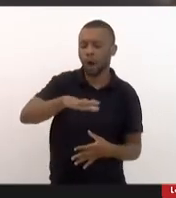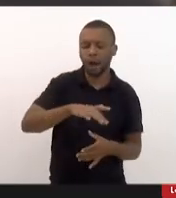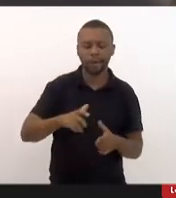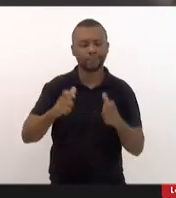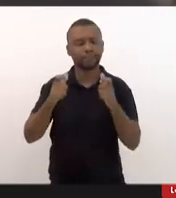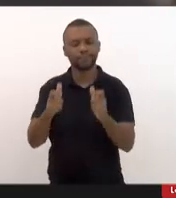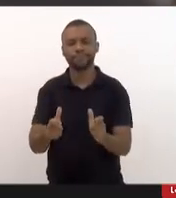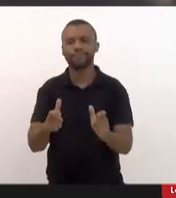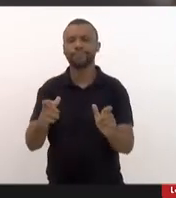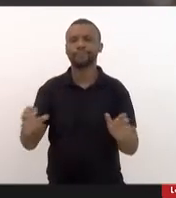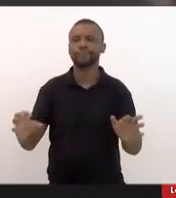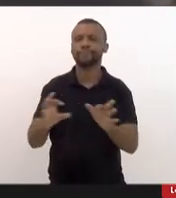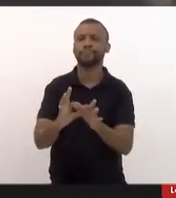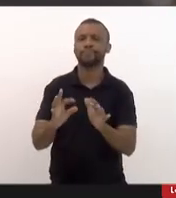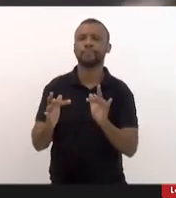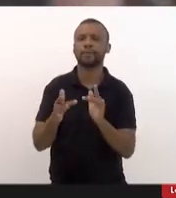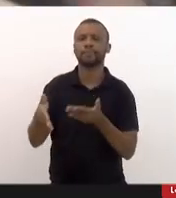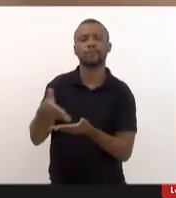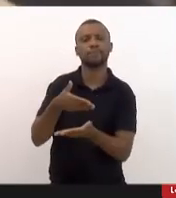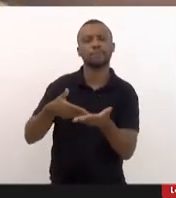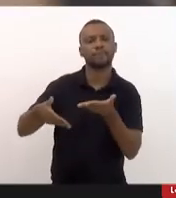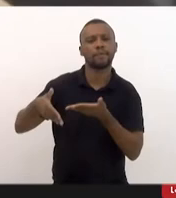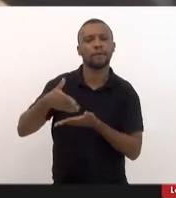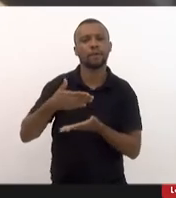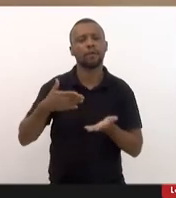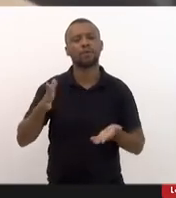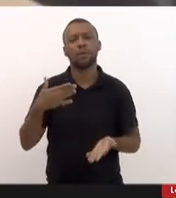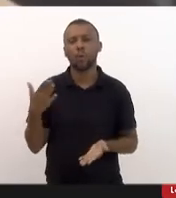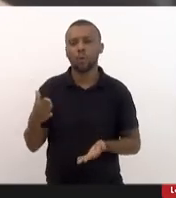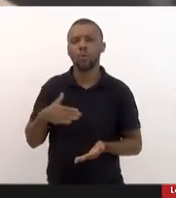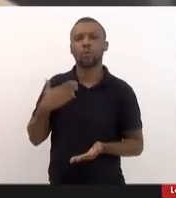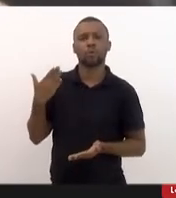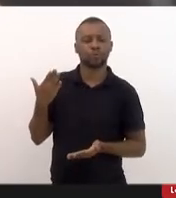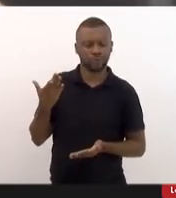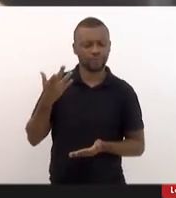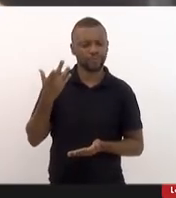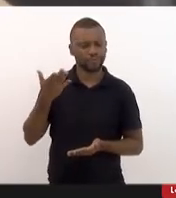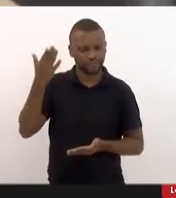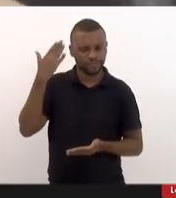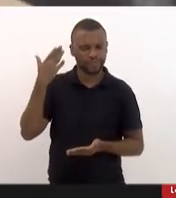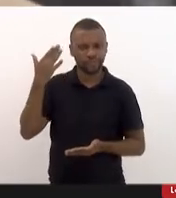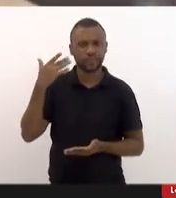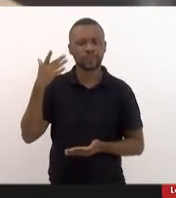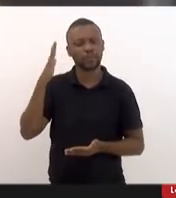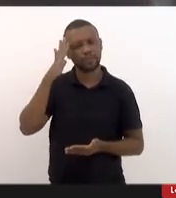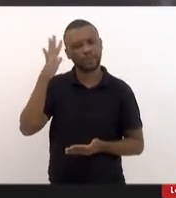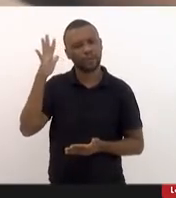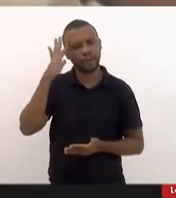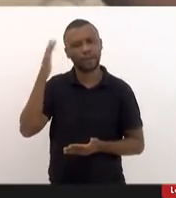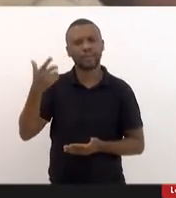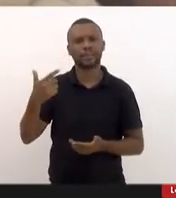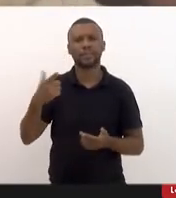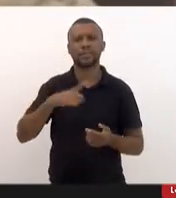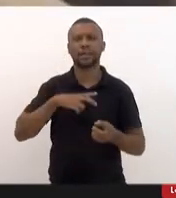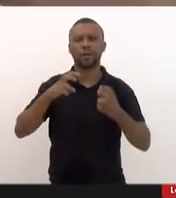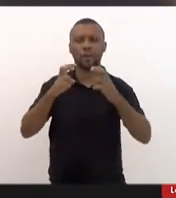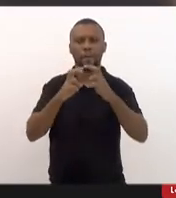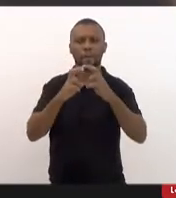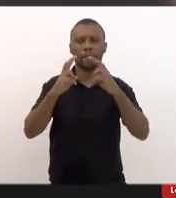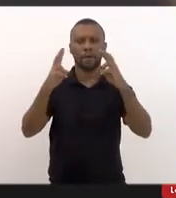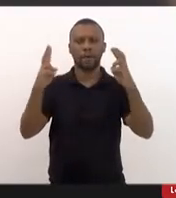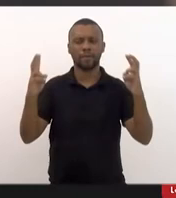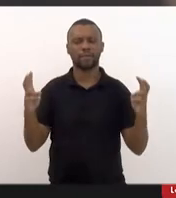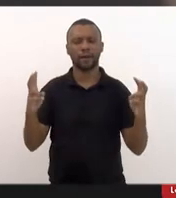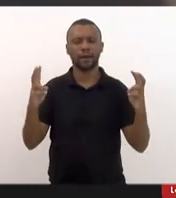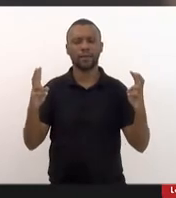que ele atravessa. Mas, eu levei um susto com a história dos 4 quilômetros e imaginei uma faixa. Creio que não seja